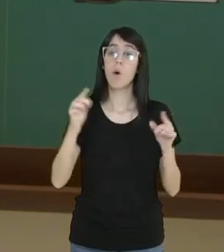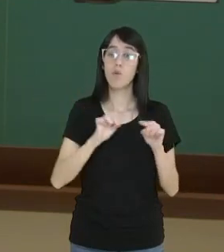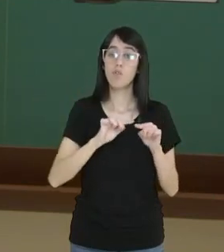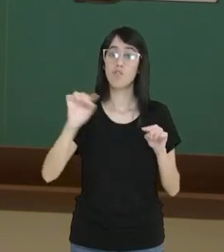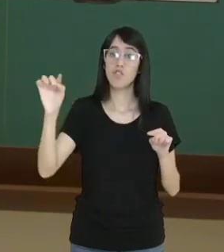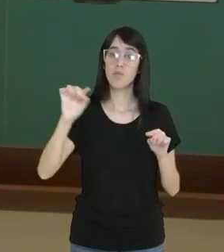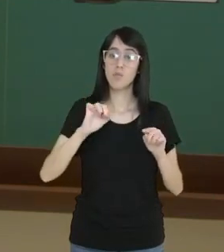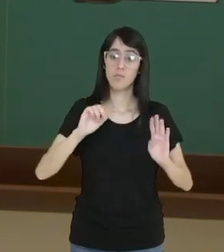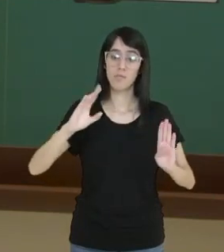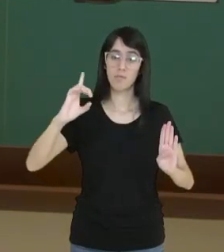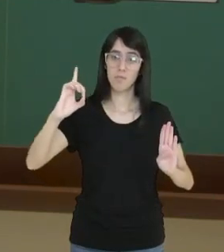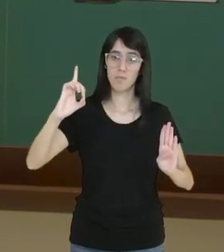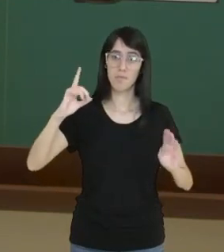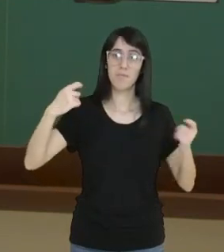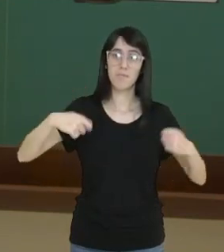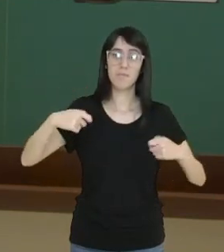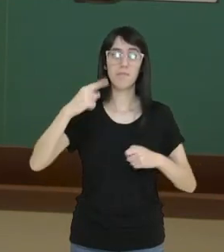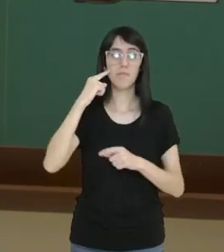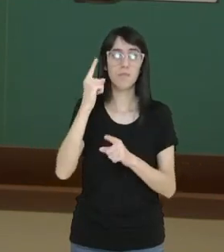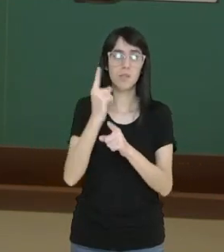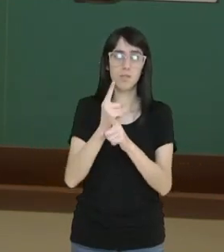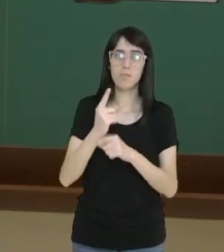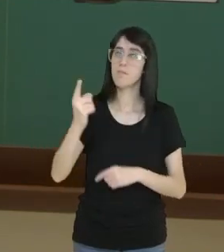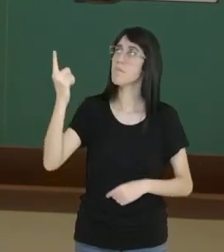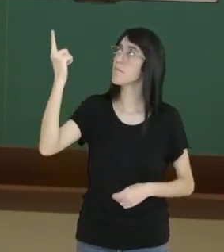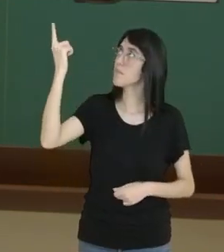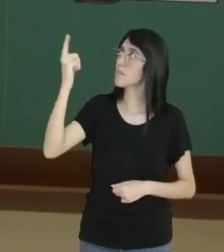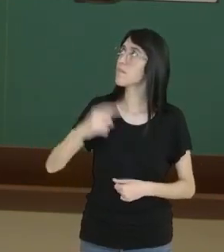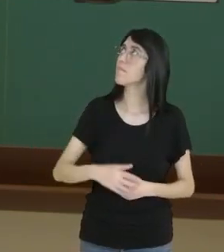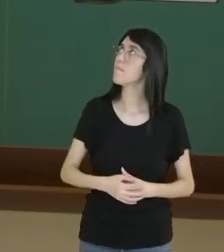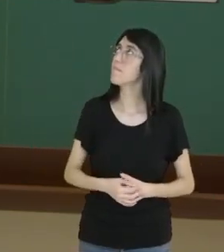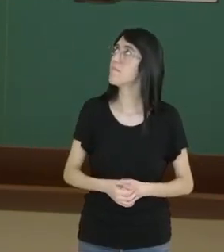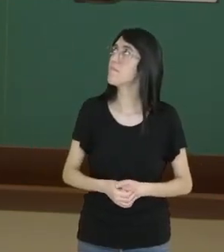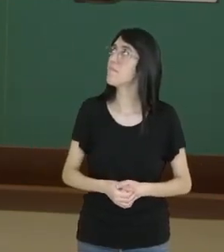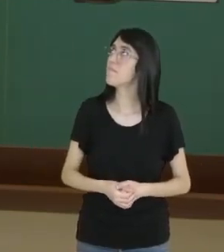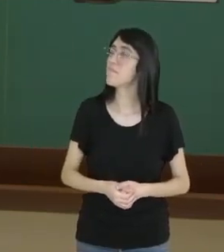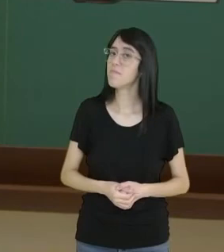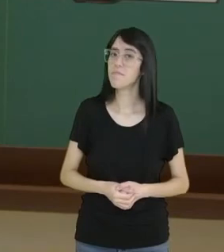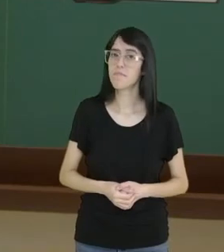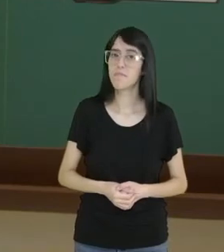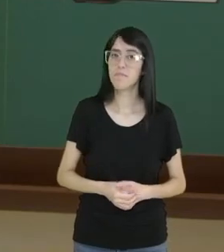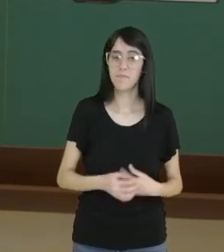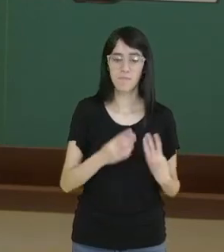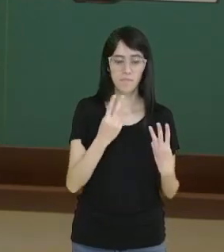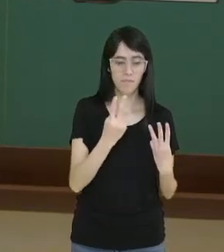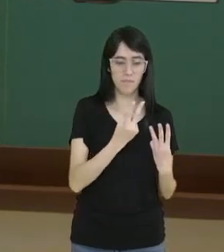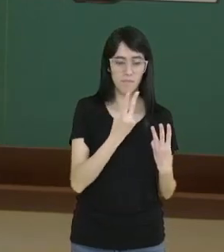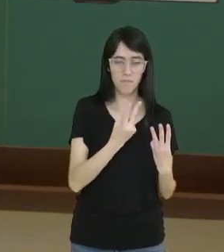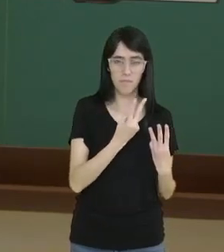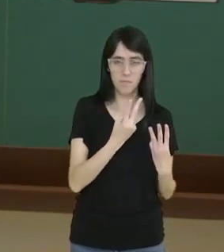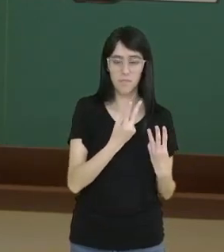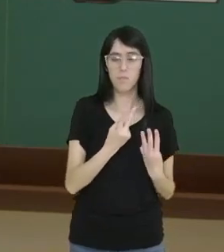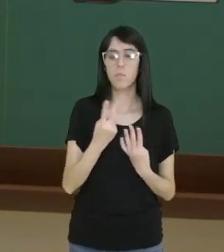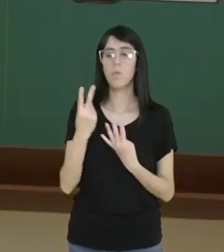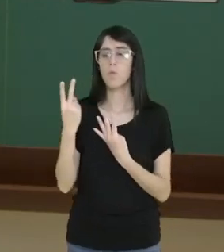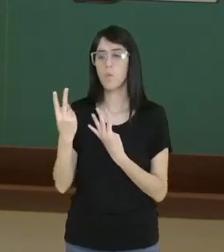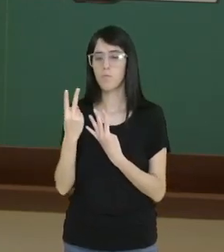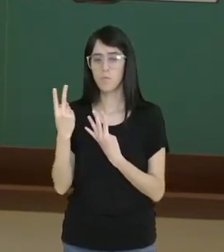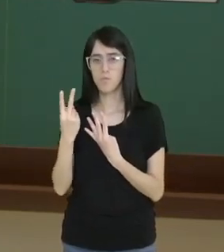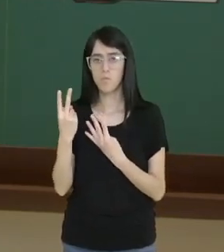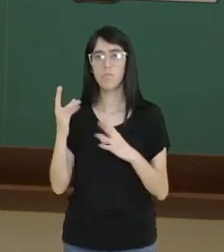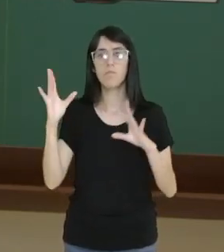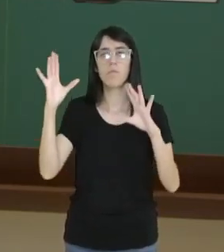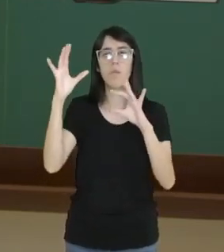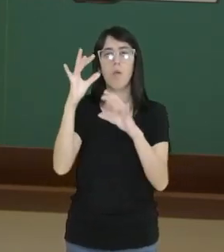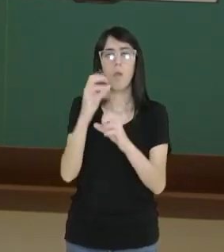ó, diagonal ao quadrado igual a 3 ao quadrado mais 4 ao quadrado. 3 ao quadrado, 9, 4 ao quadrado, 16, somando